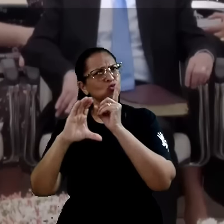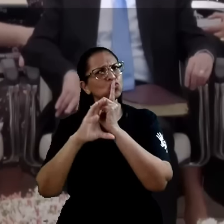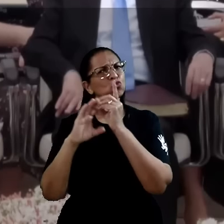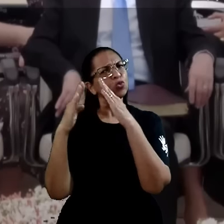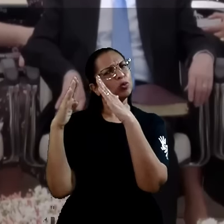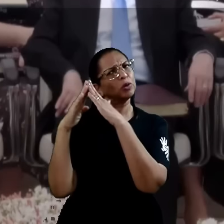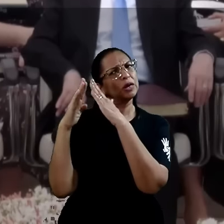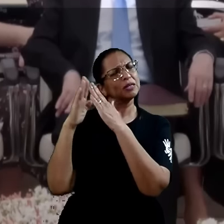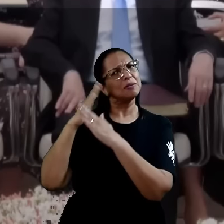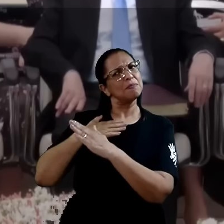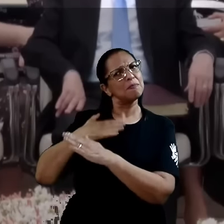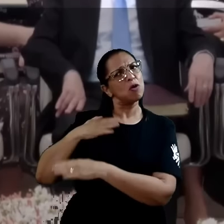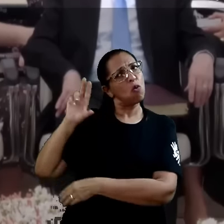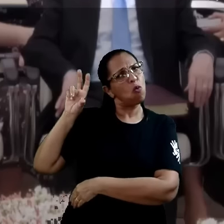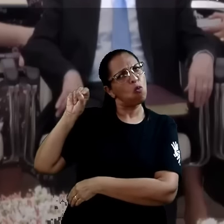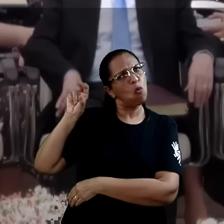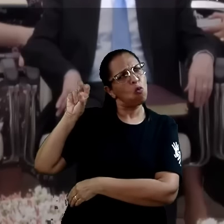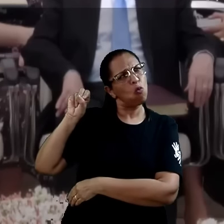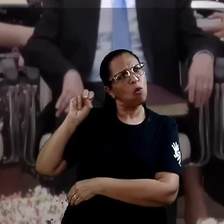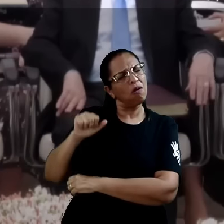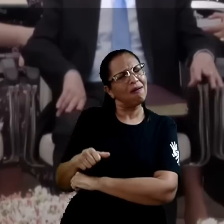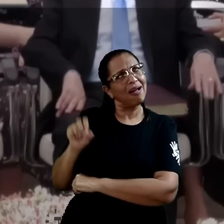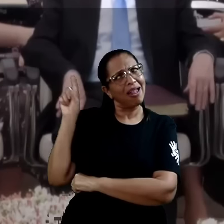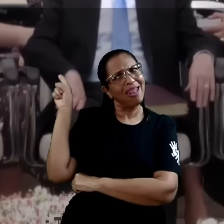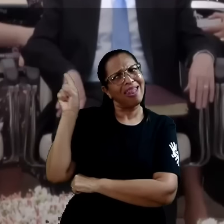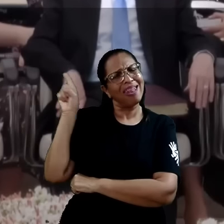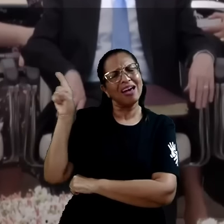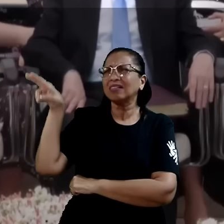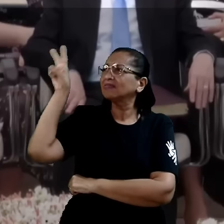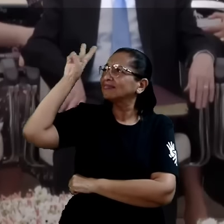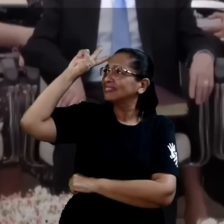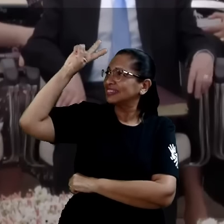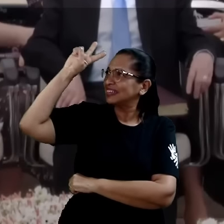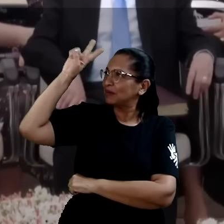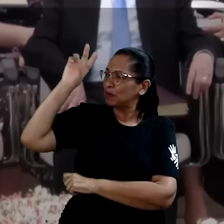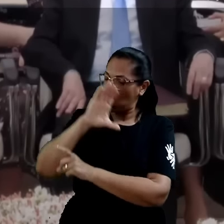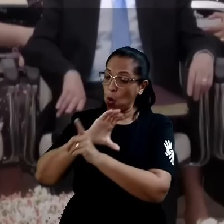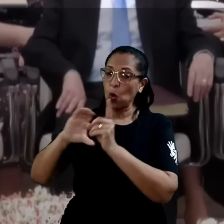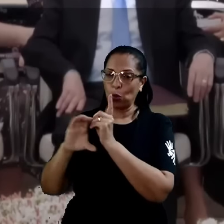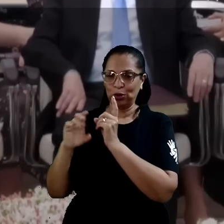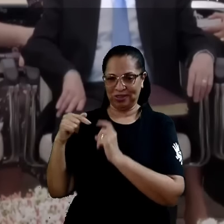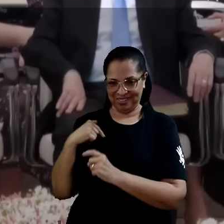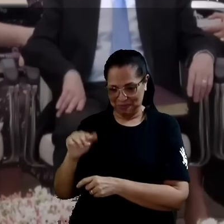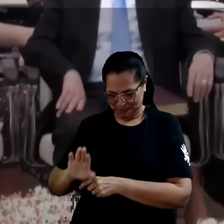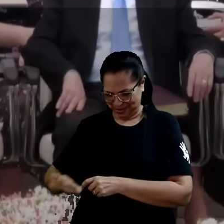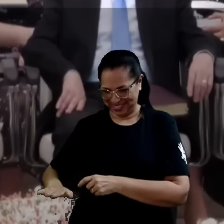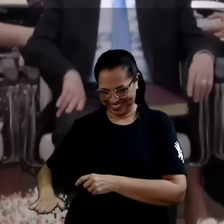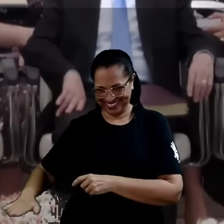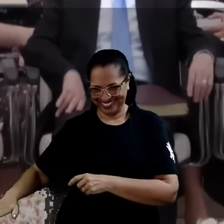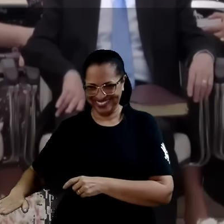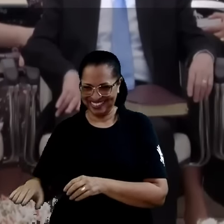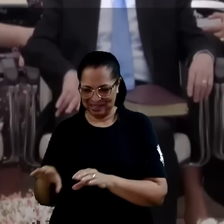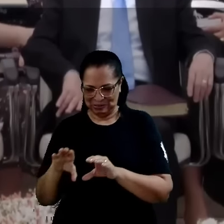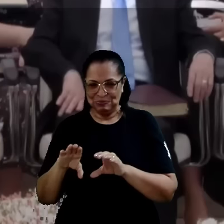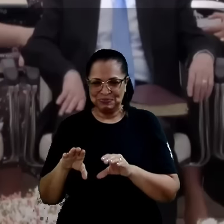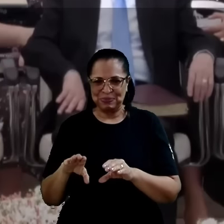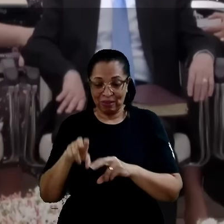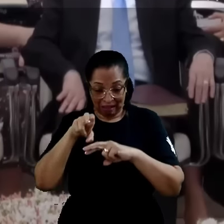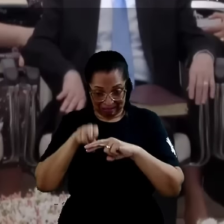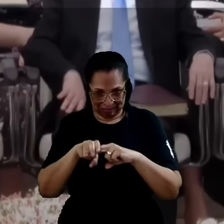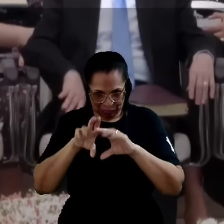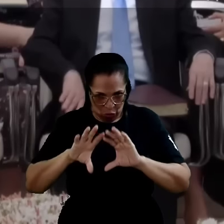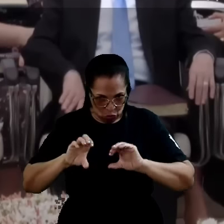a gente brincava de cutinho e eu me lembro que tinha uma poltroninha pequena assim talvez os irmãos sabem como ela é tipo